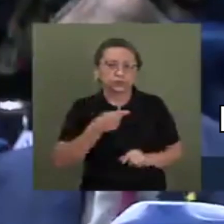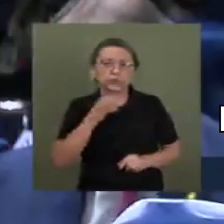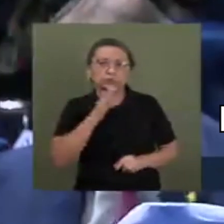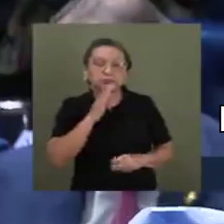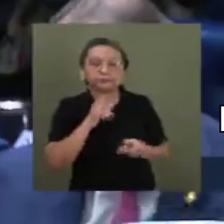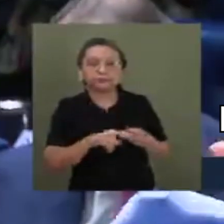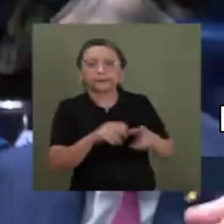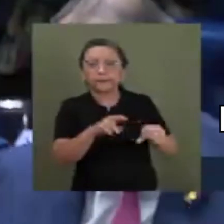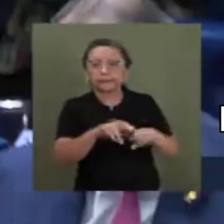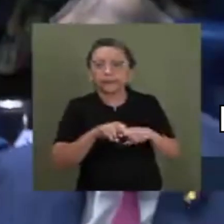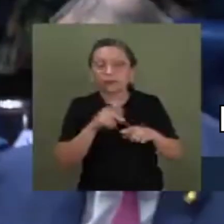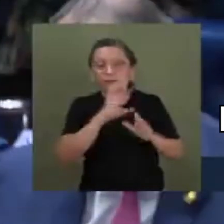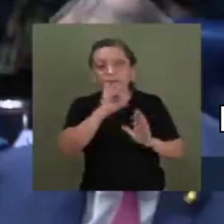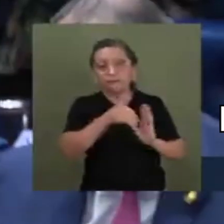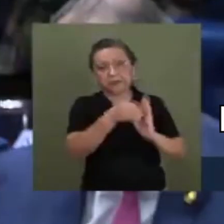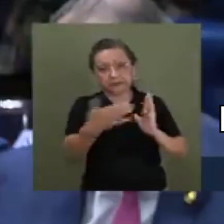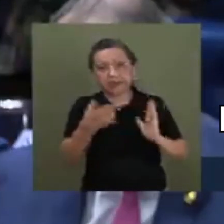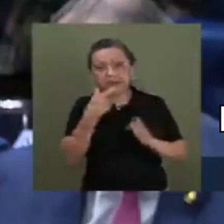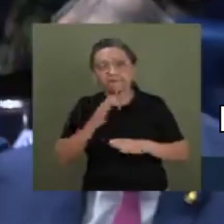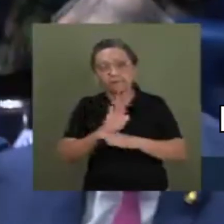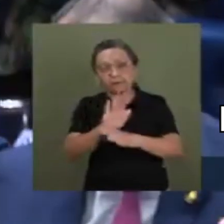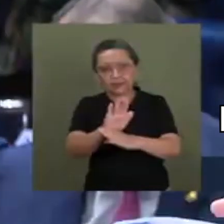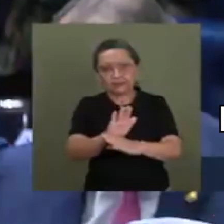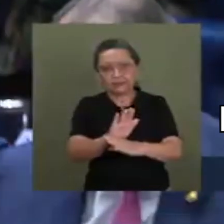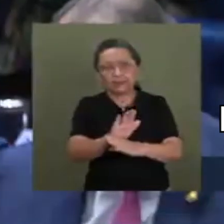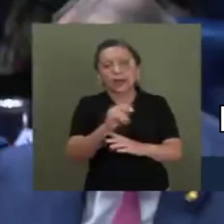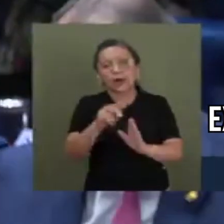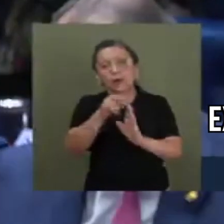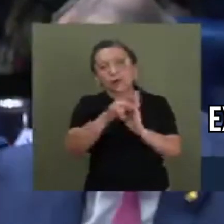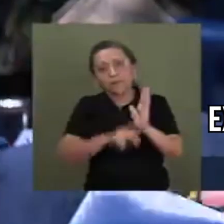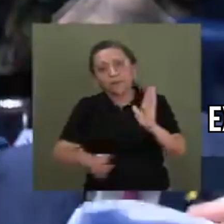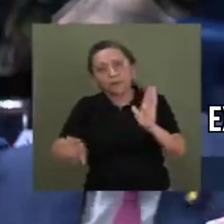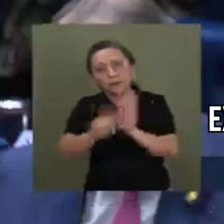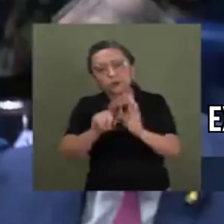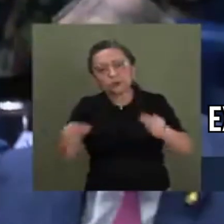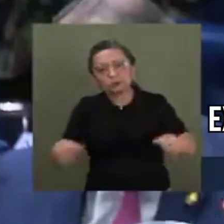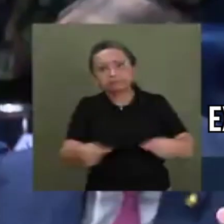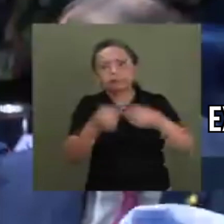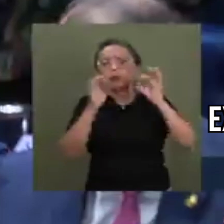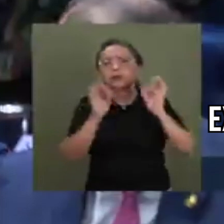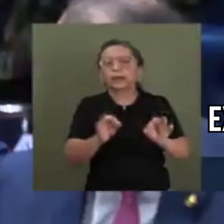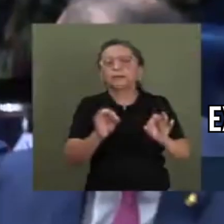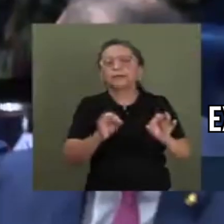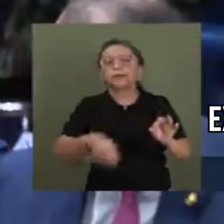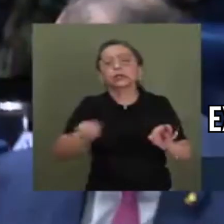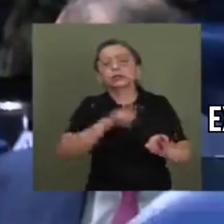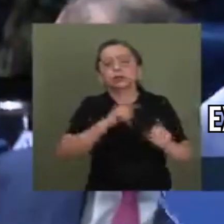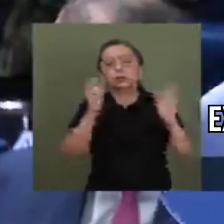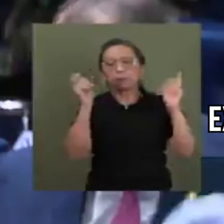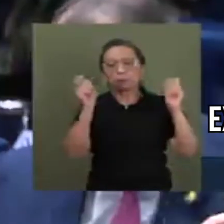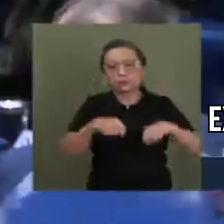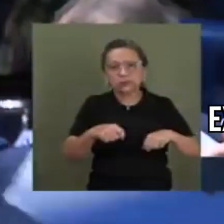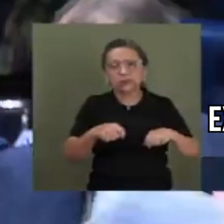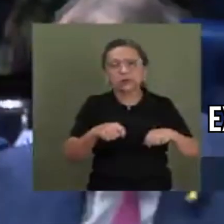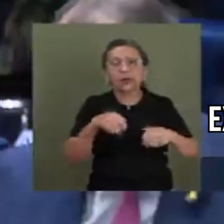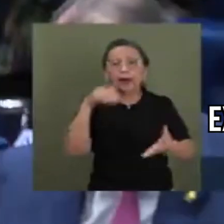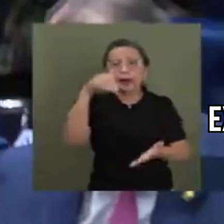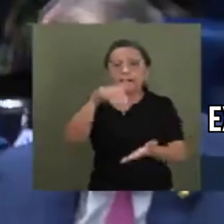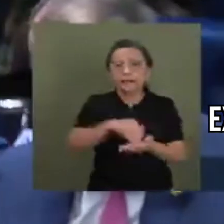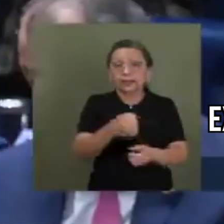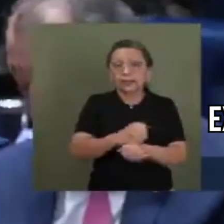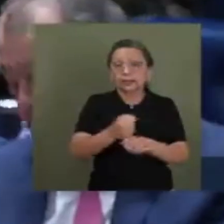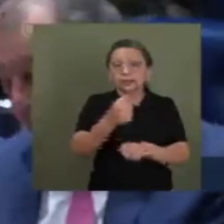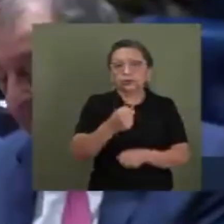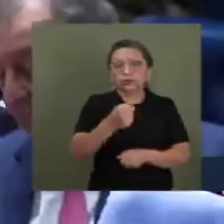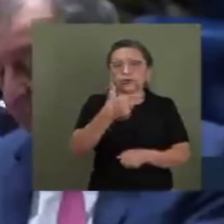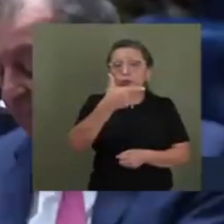Portanto, o parecer é favorável ao projeto, exatamente para que nós possamos, até